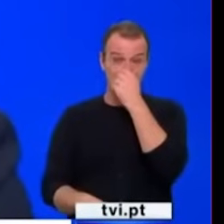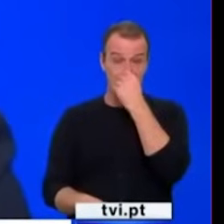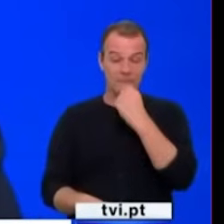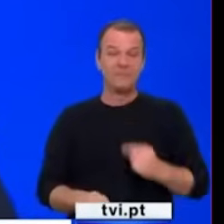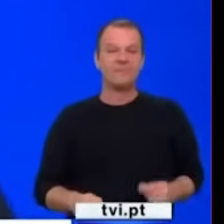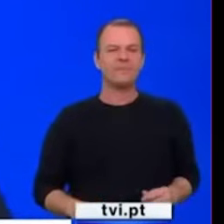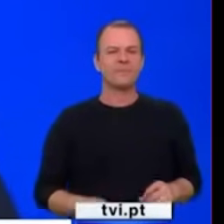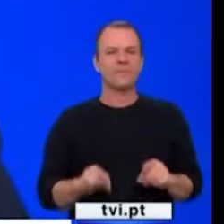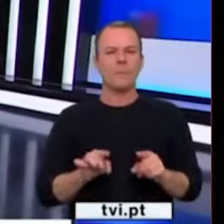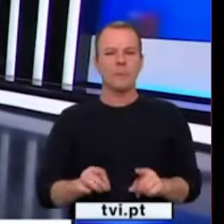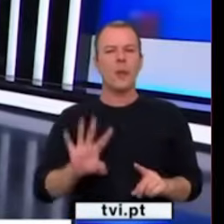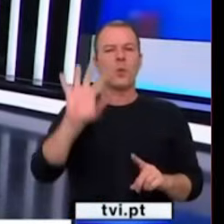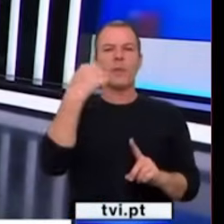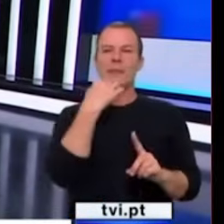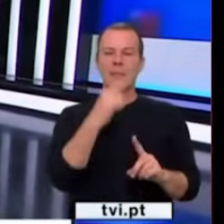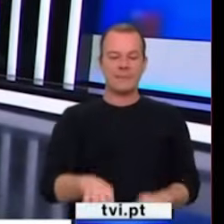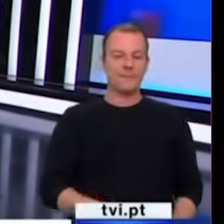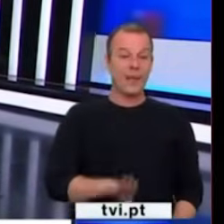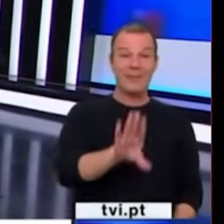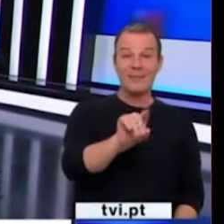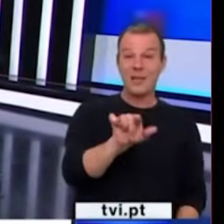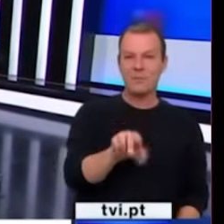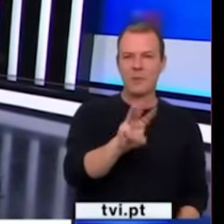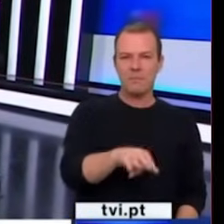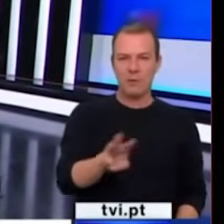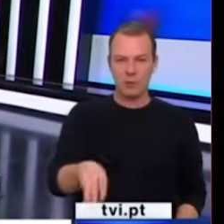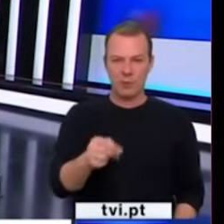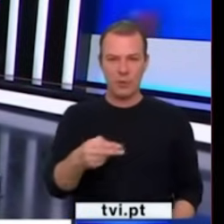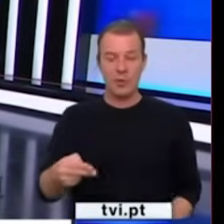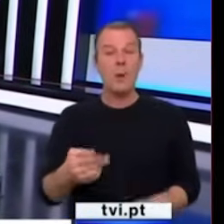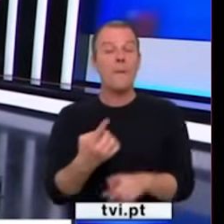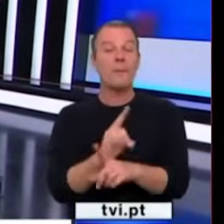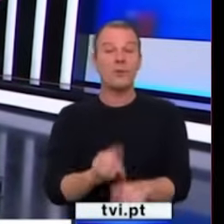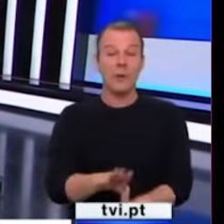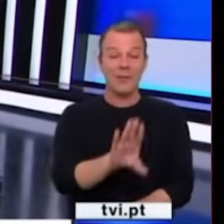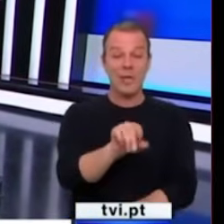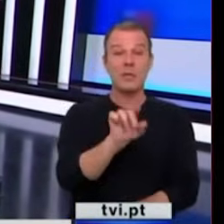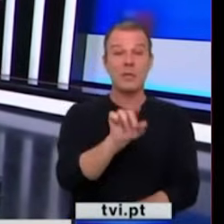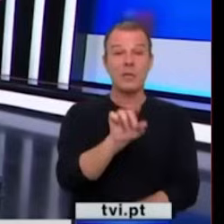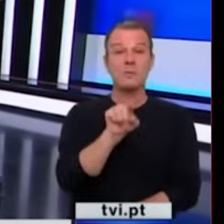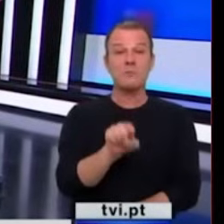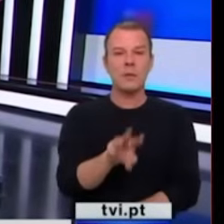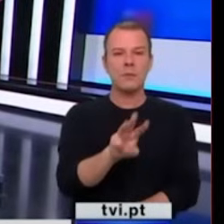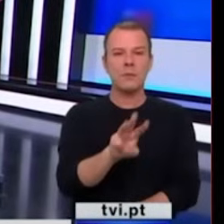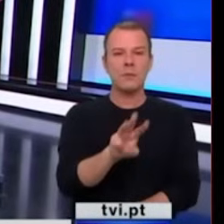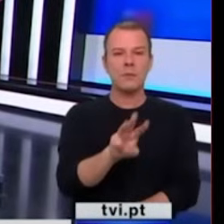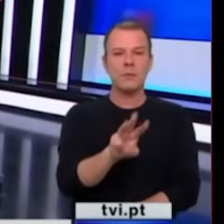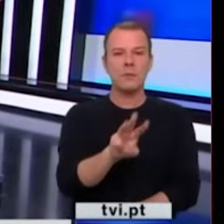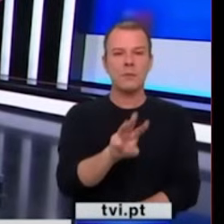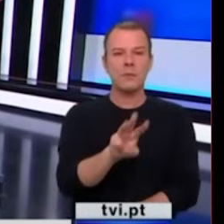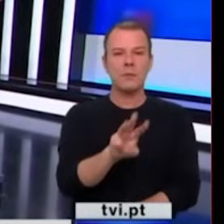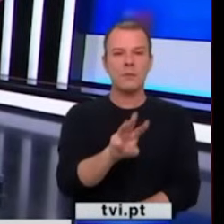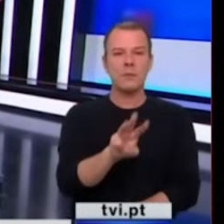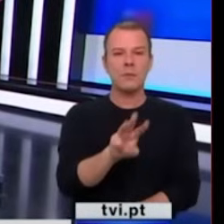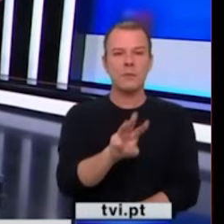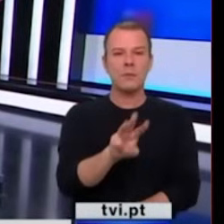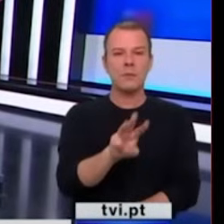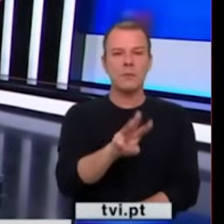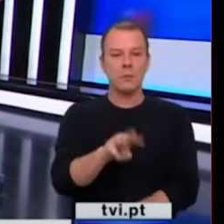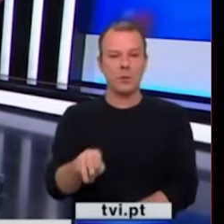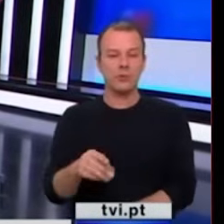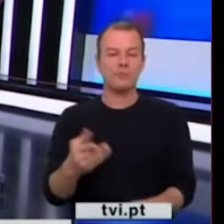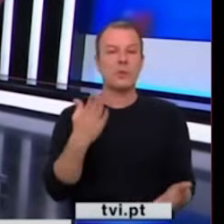milhões quando dizem assim os 10.000 milhões porque os 10.000 milhões são em 6 anos 10.000 milhões em 6 anos na boa vamos buscar à